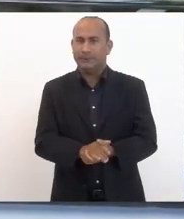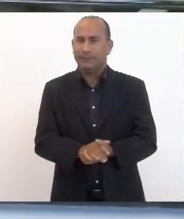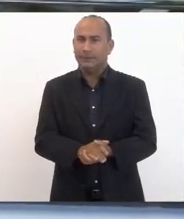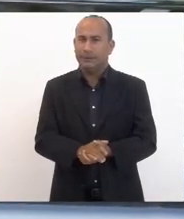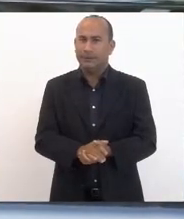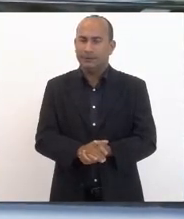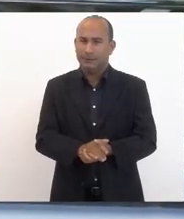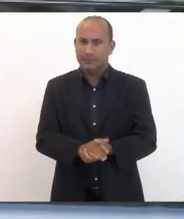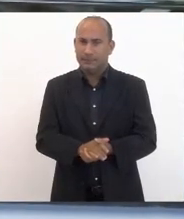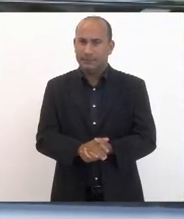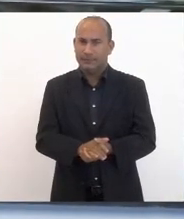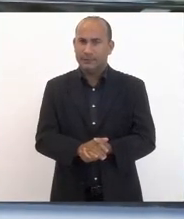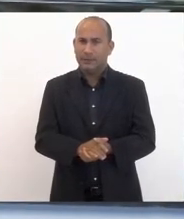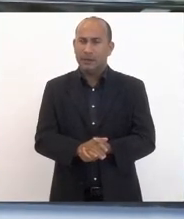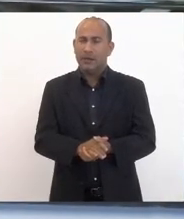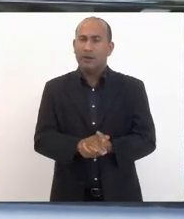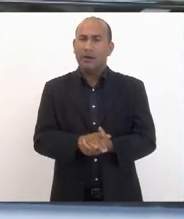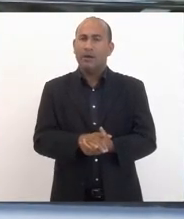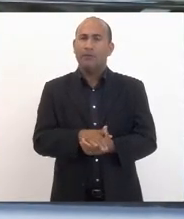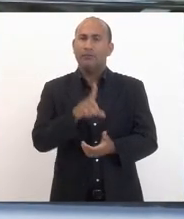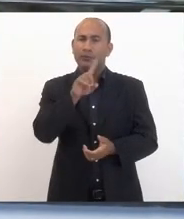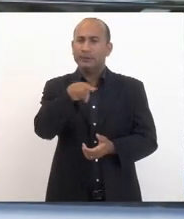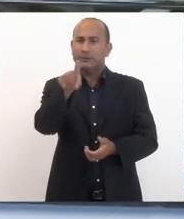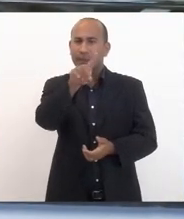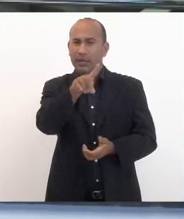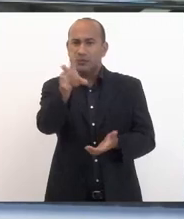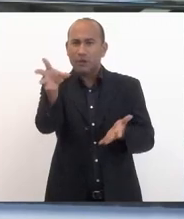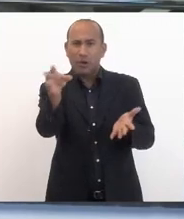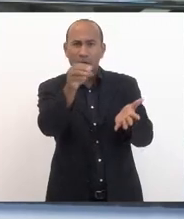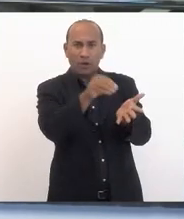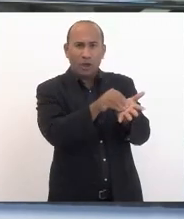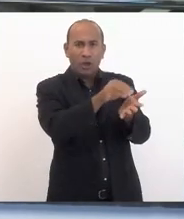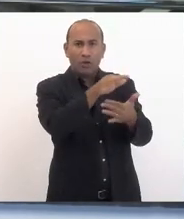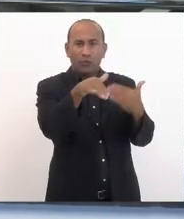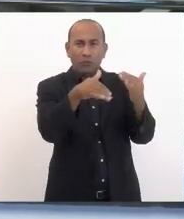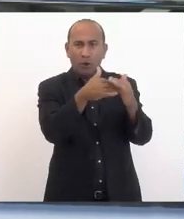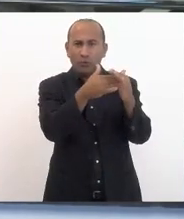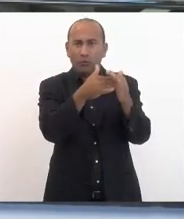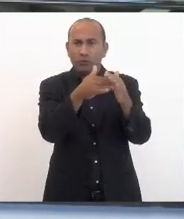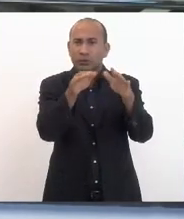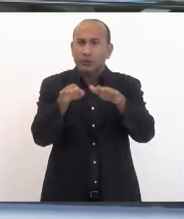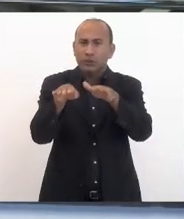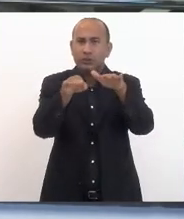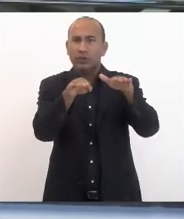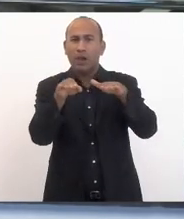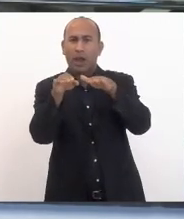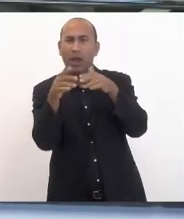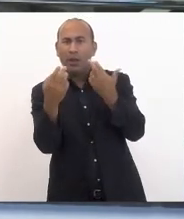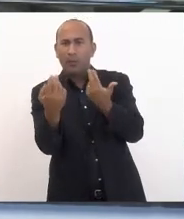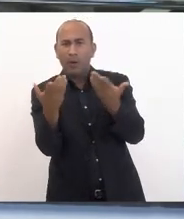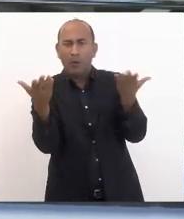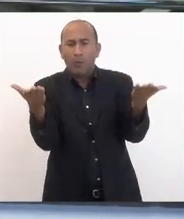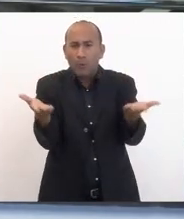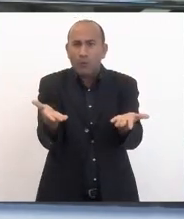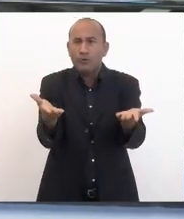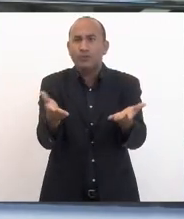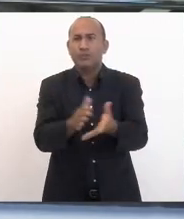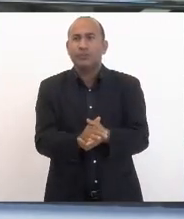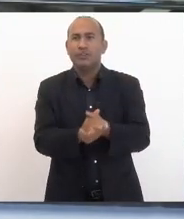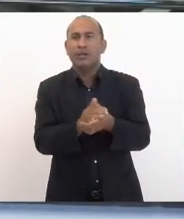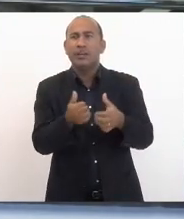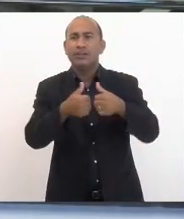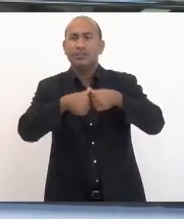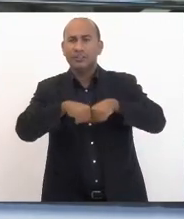colocar vocês todos da mesma forma como hoje estão